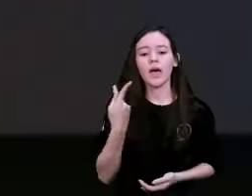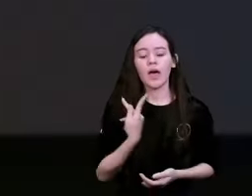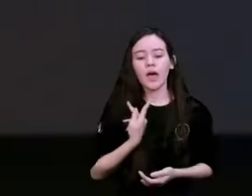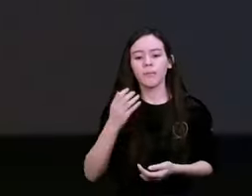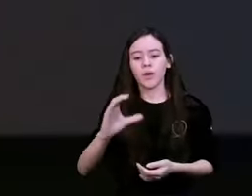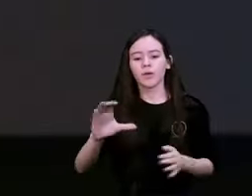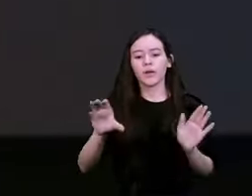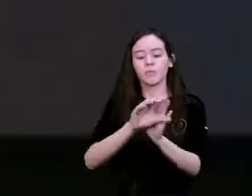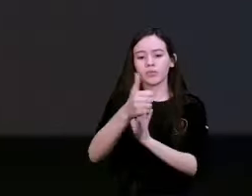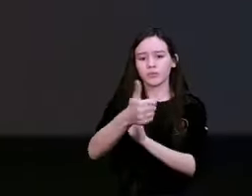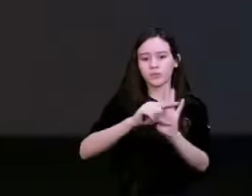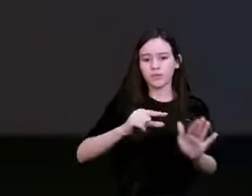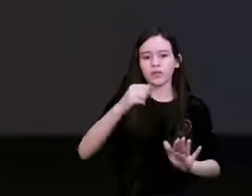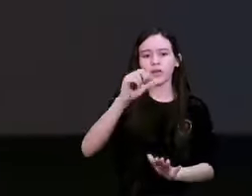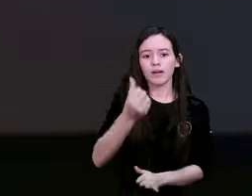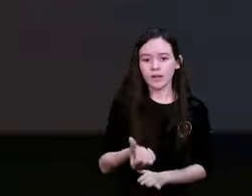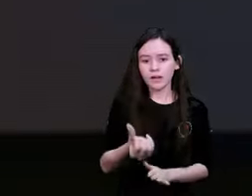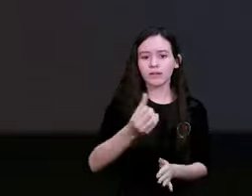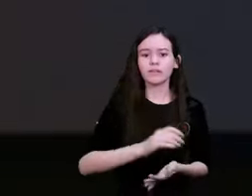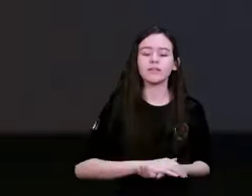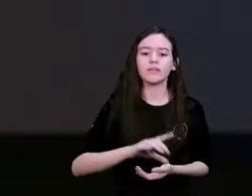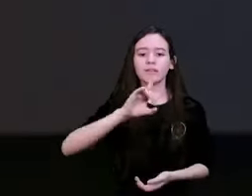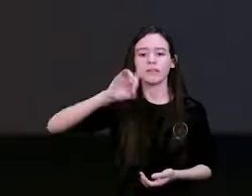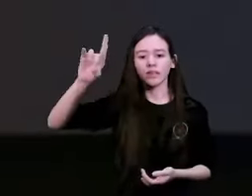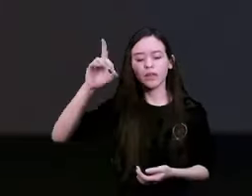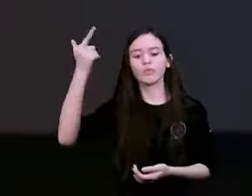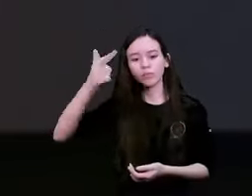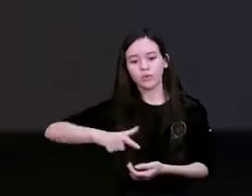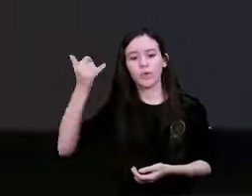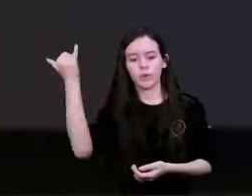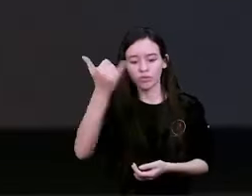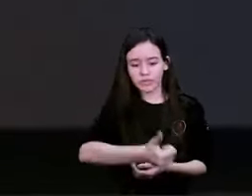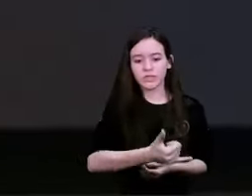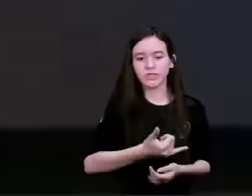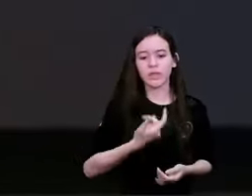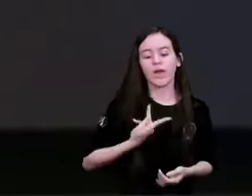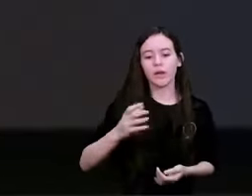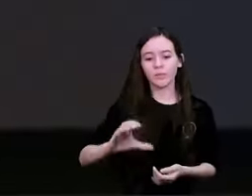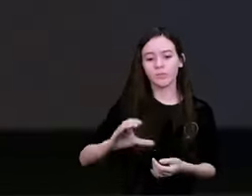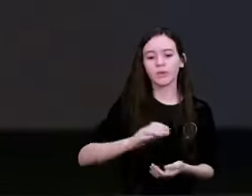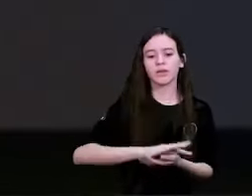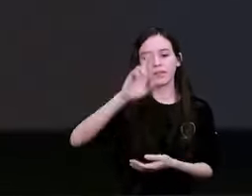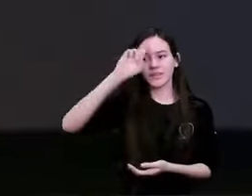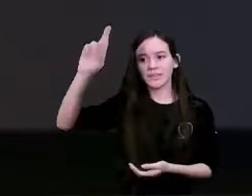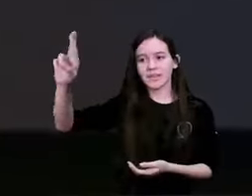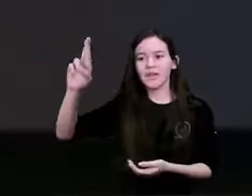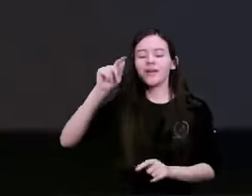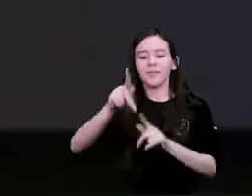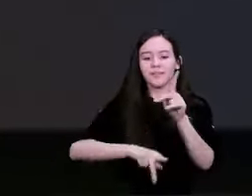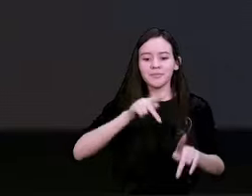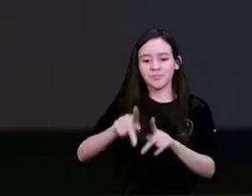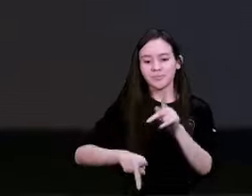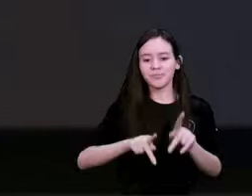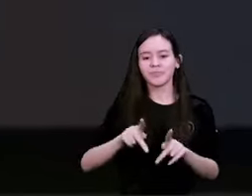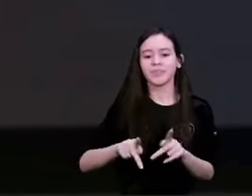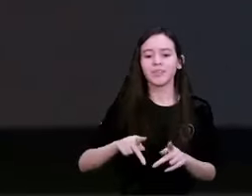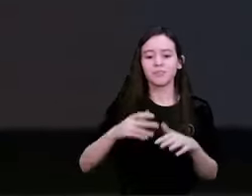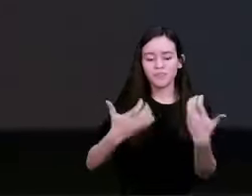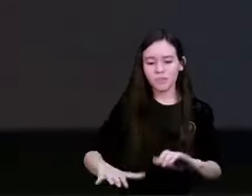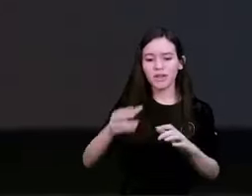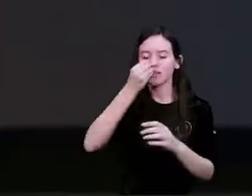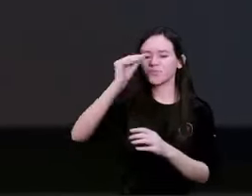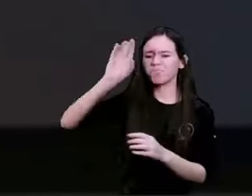número 1, verso de número 6, Deus outra vez disse, Abacuque diz: Senhor, esse povo não quer mais se ouvir, esse